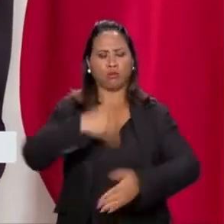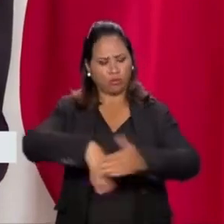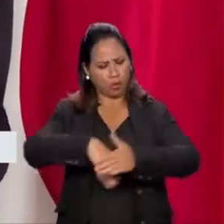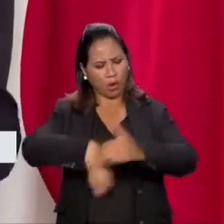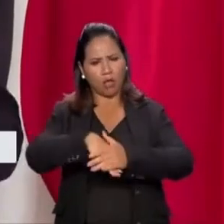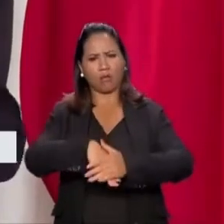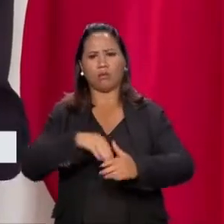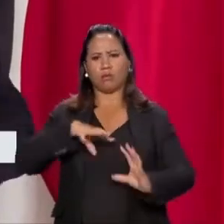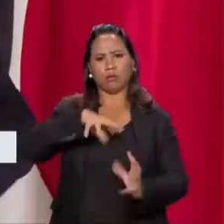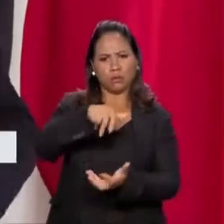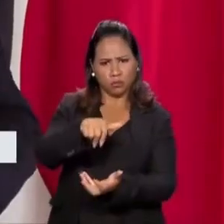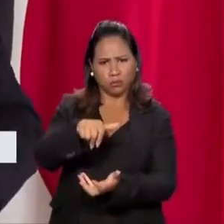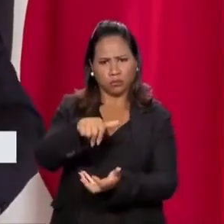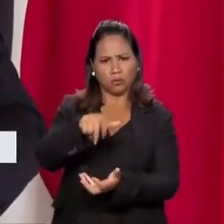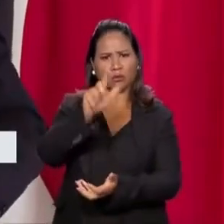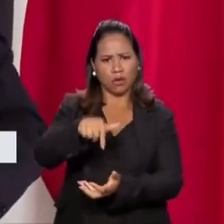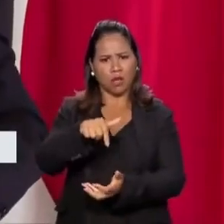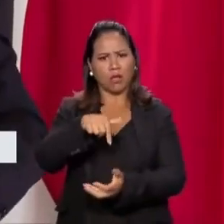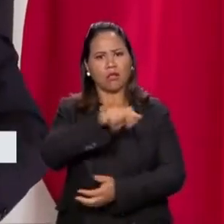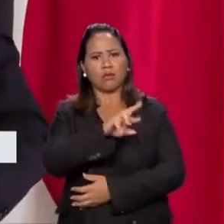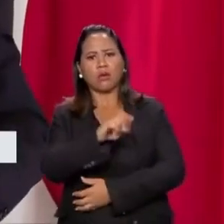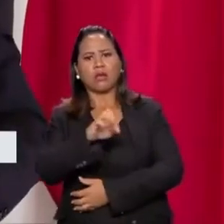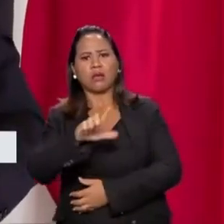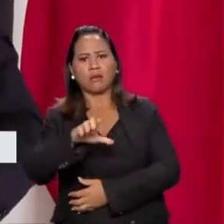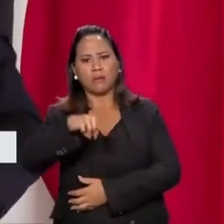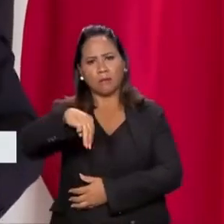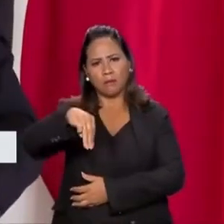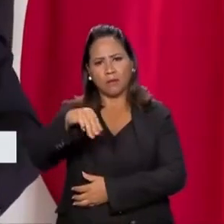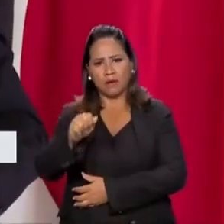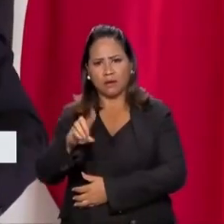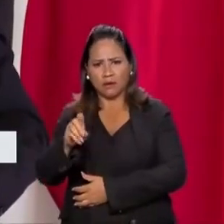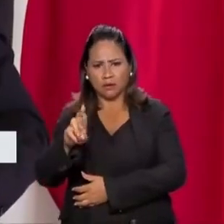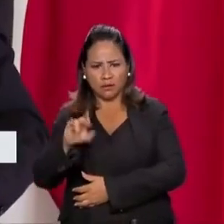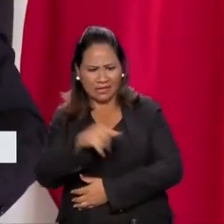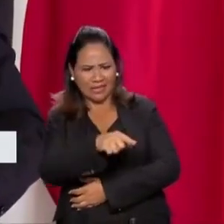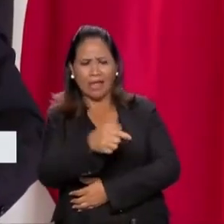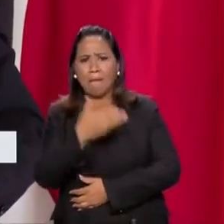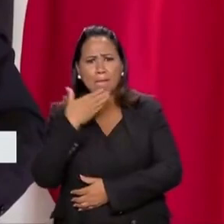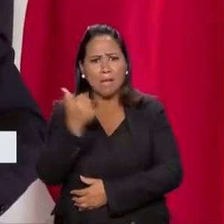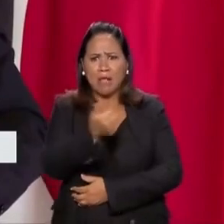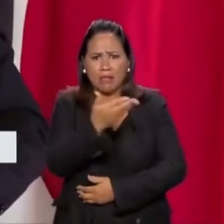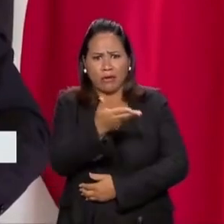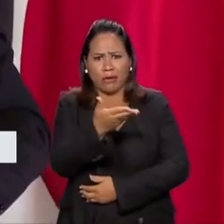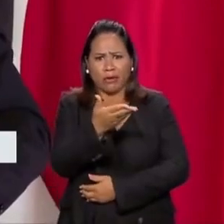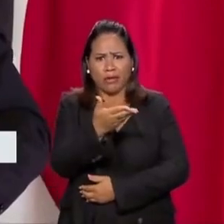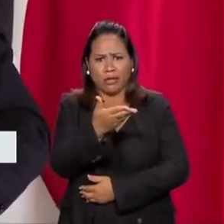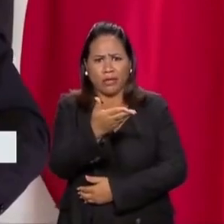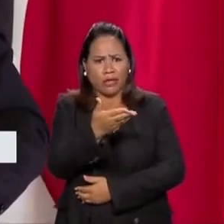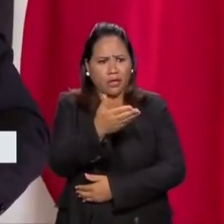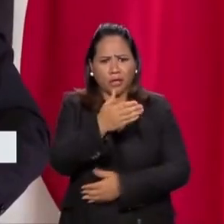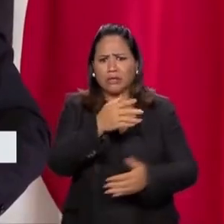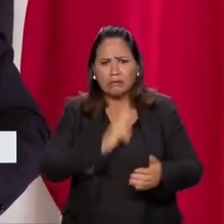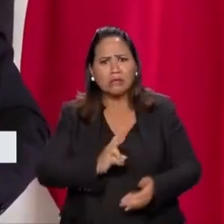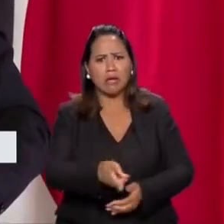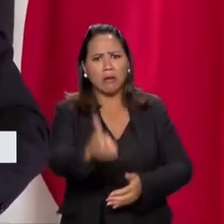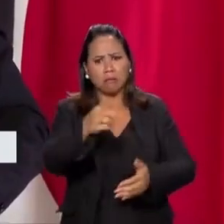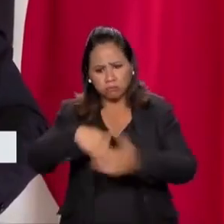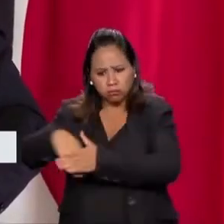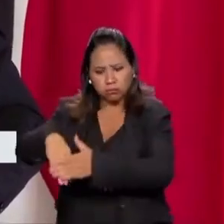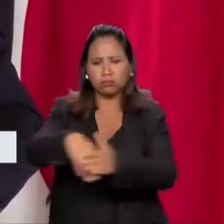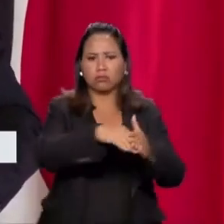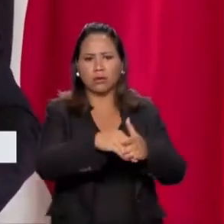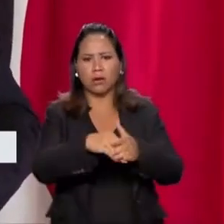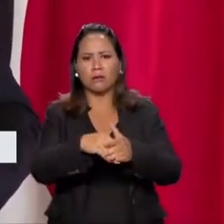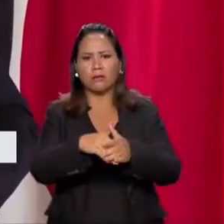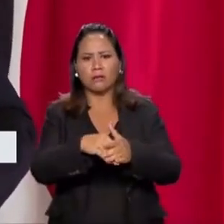mundo, certamente do Real Madrid ele é o melhor, é ofendido em cada estádio que ele comparece.